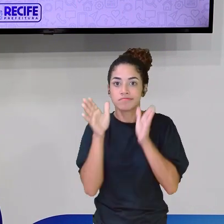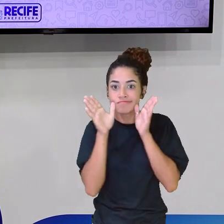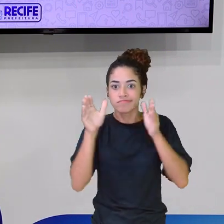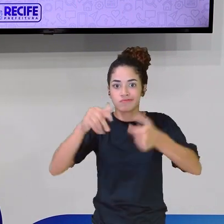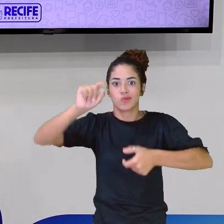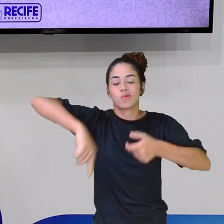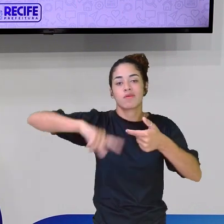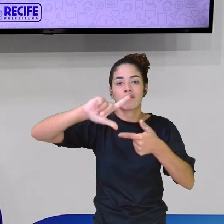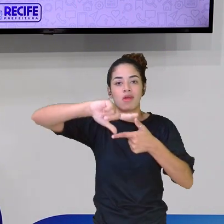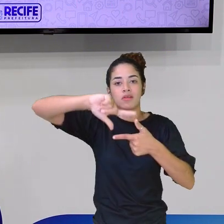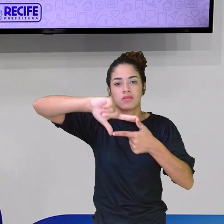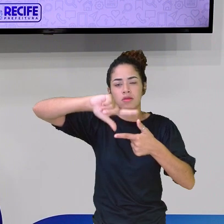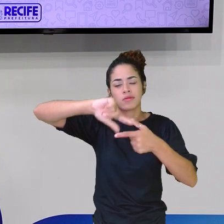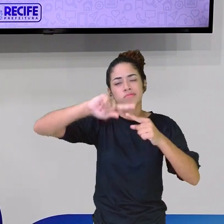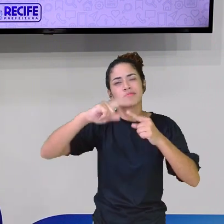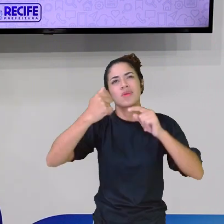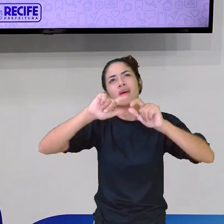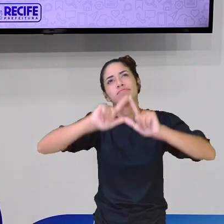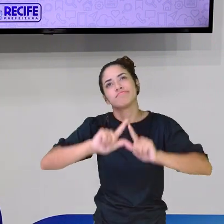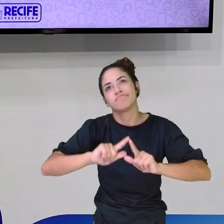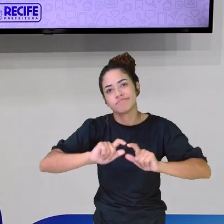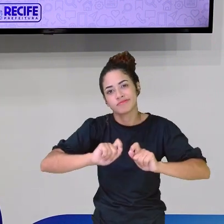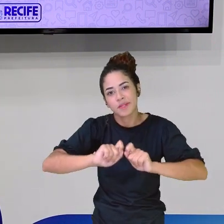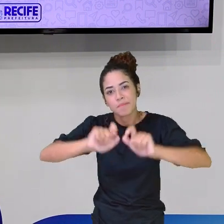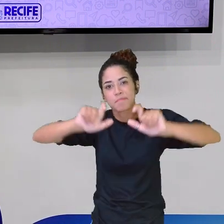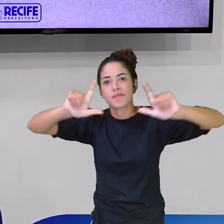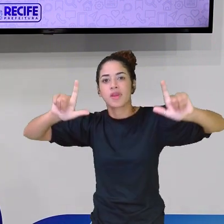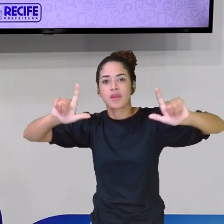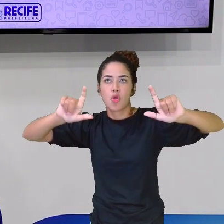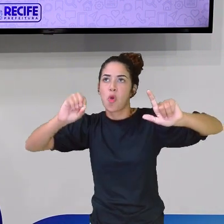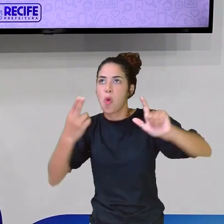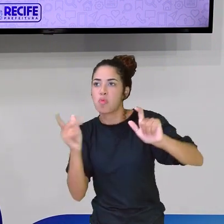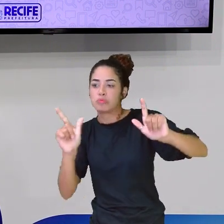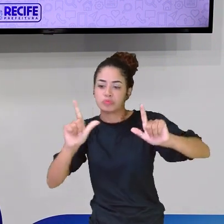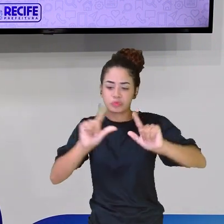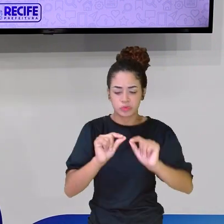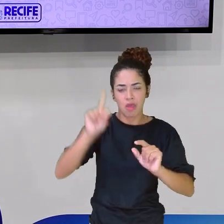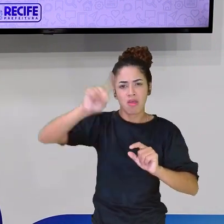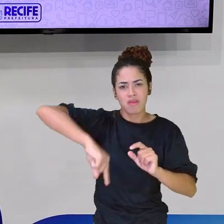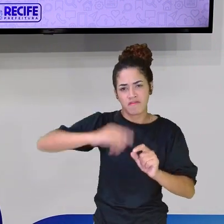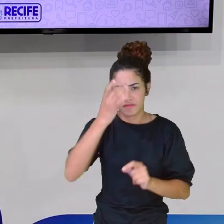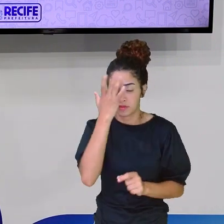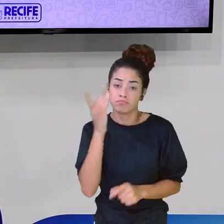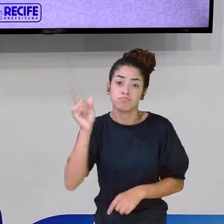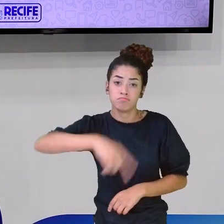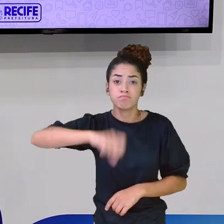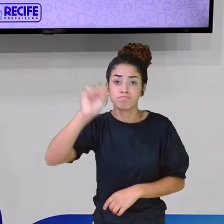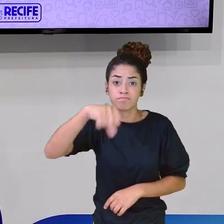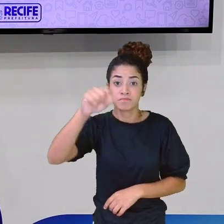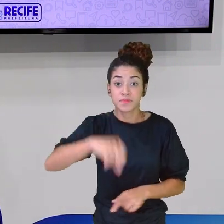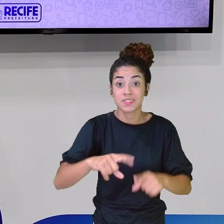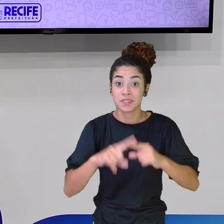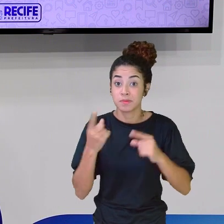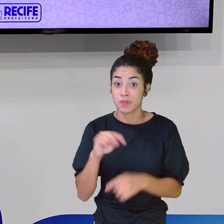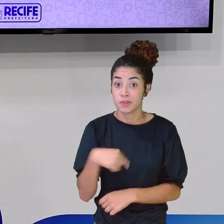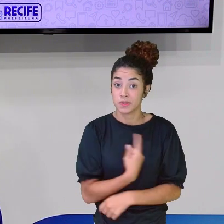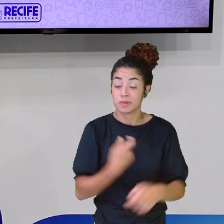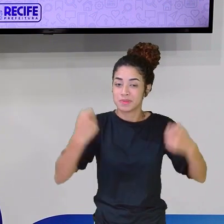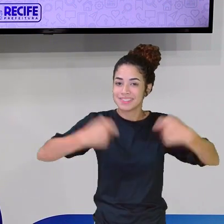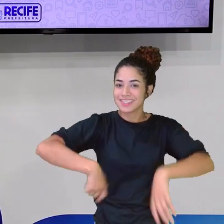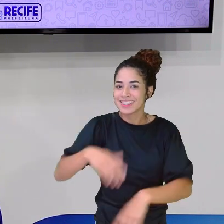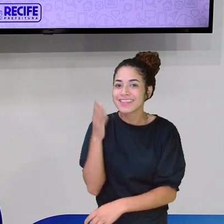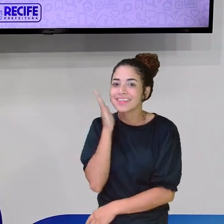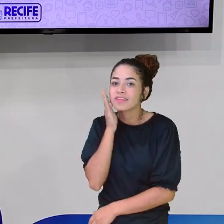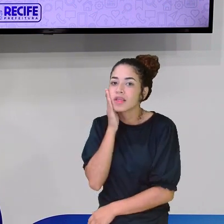Ah, professora, mas ampliar e reduzir polígonos é muito fácil. É muito fácil, mas a gente precisa